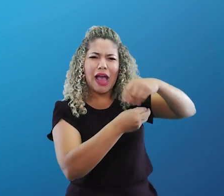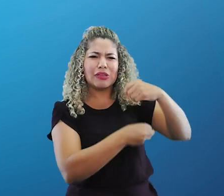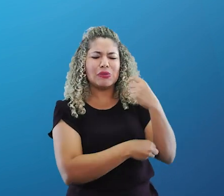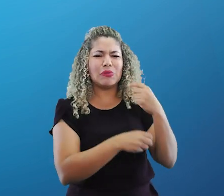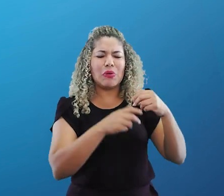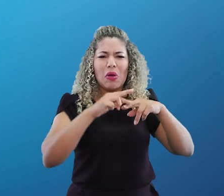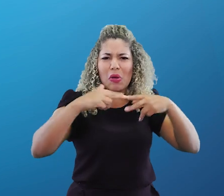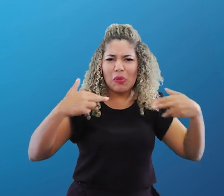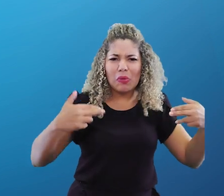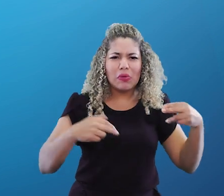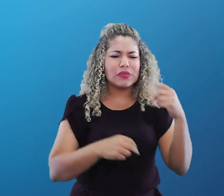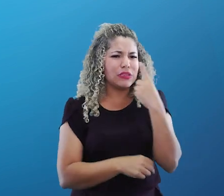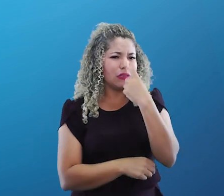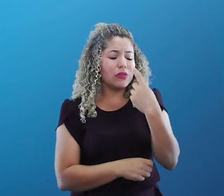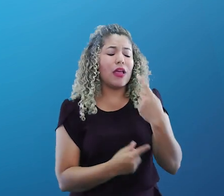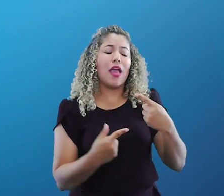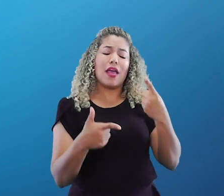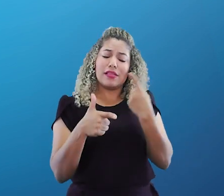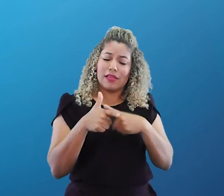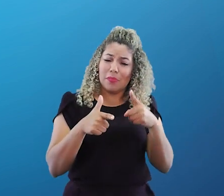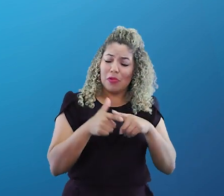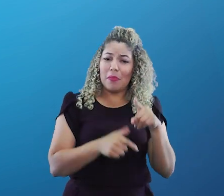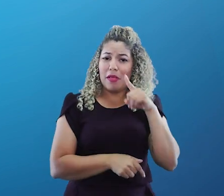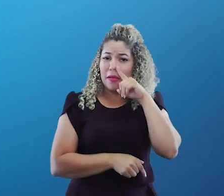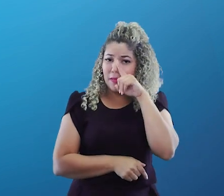muito graves à população.